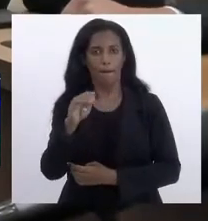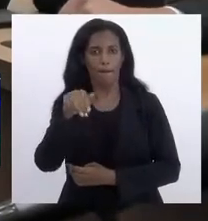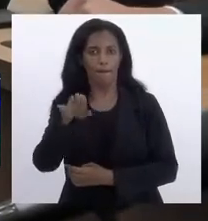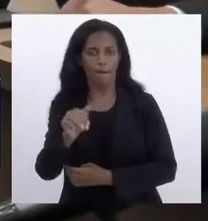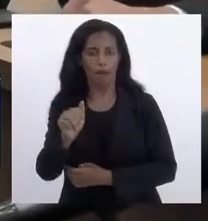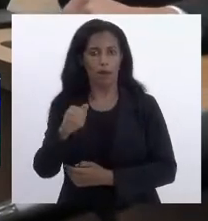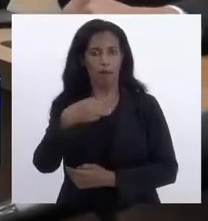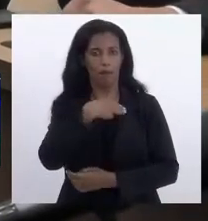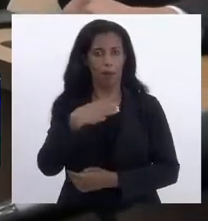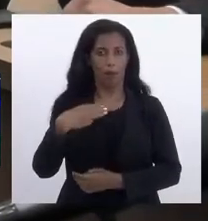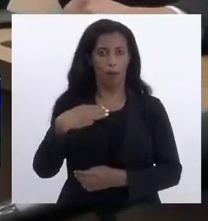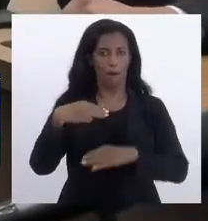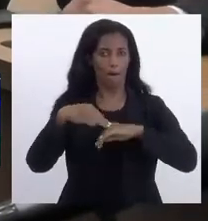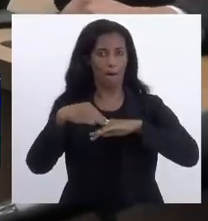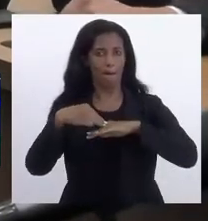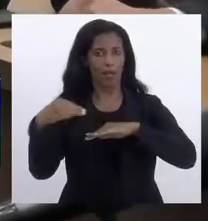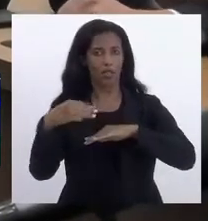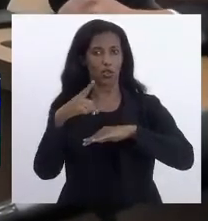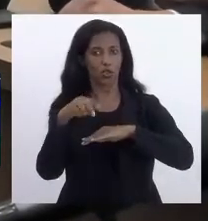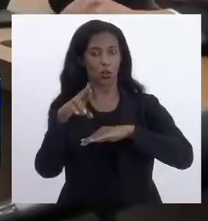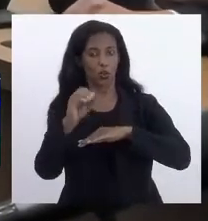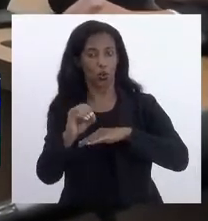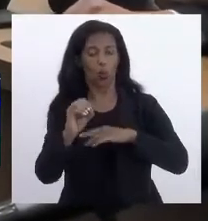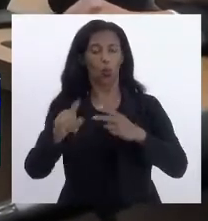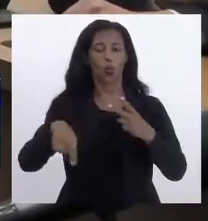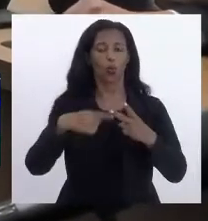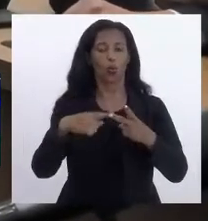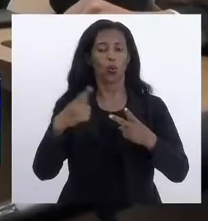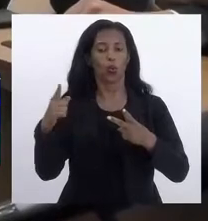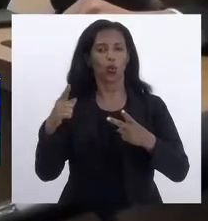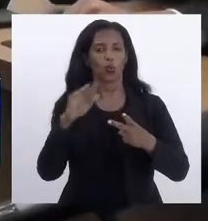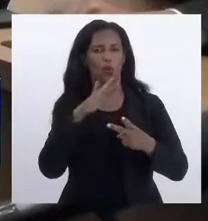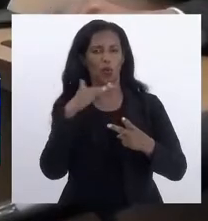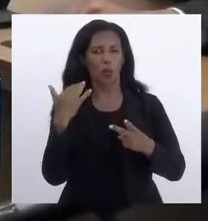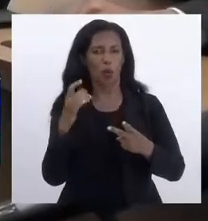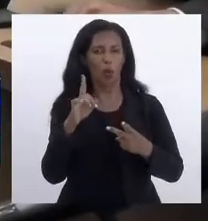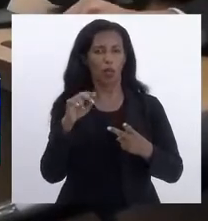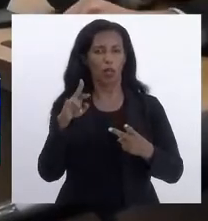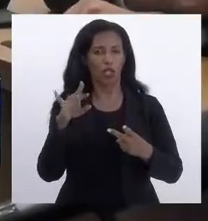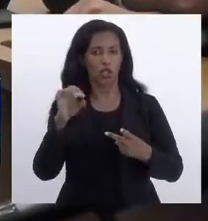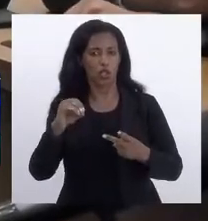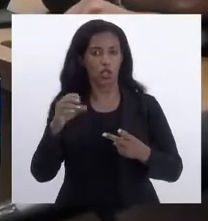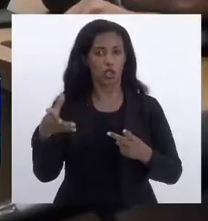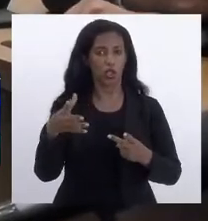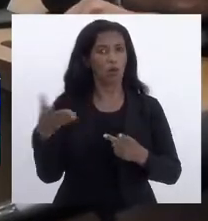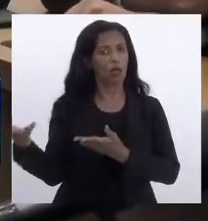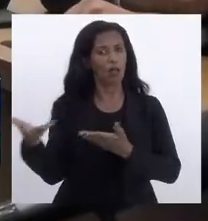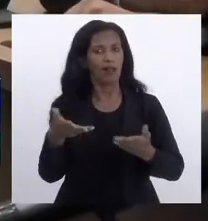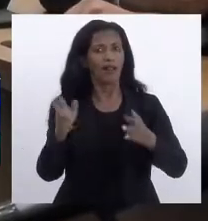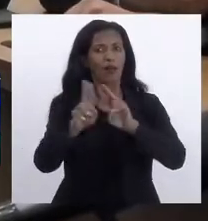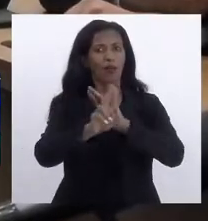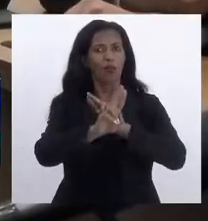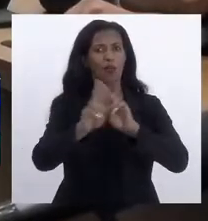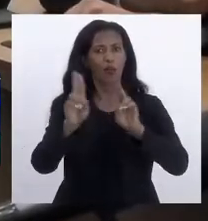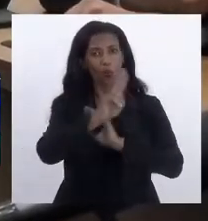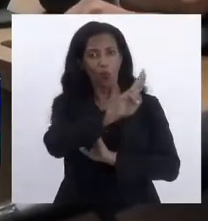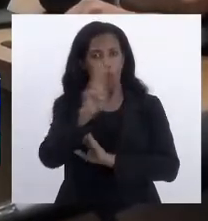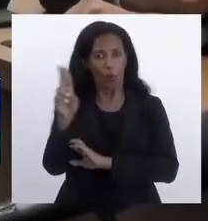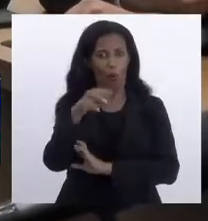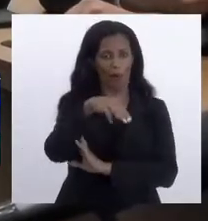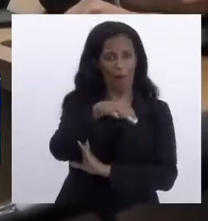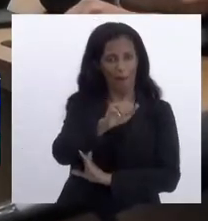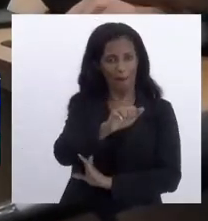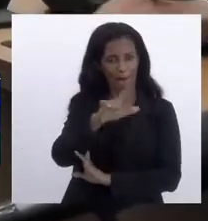pelo mestre Touro e o falecido mestre Dentinho, no Espaço Cultural Manduca da Praia, que leva o nome do grande